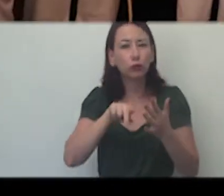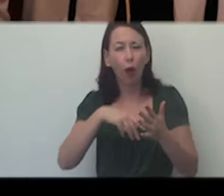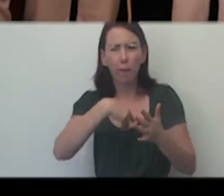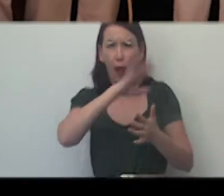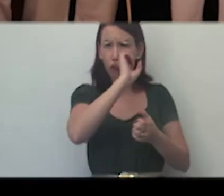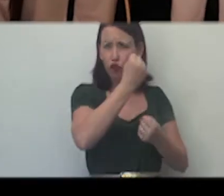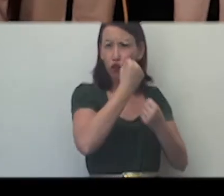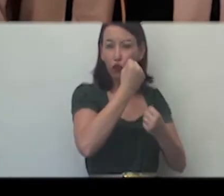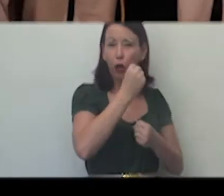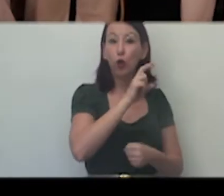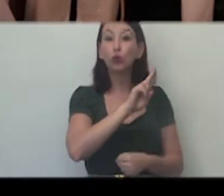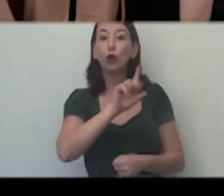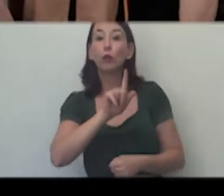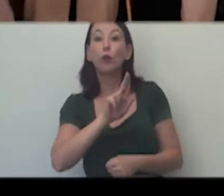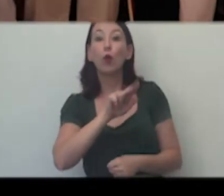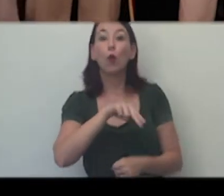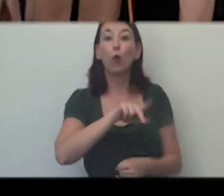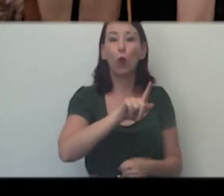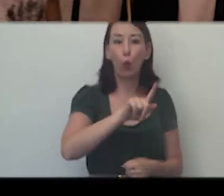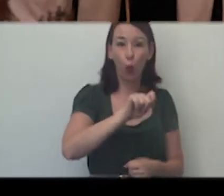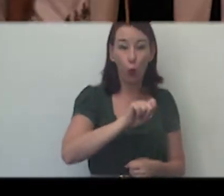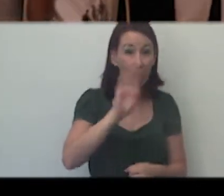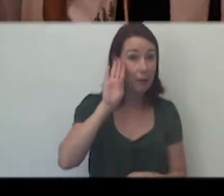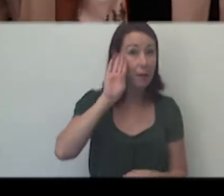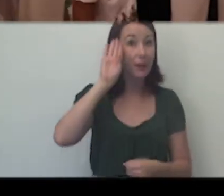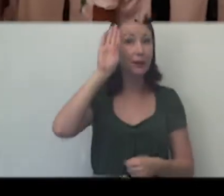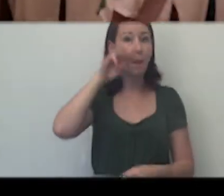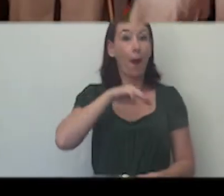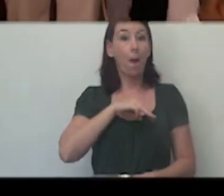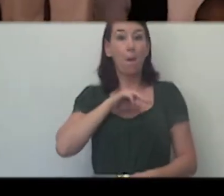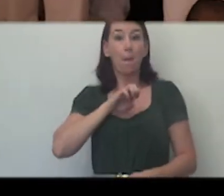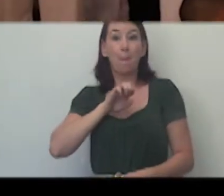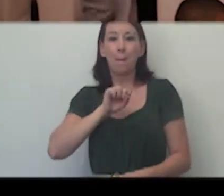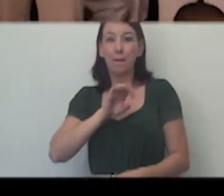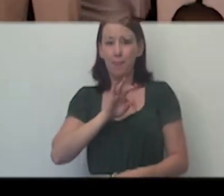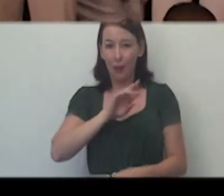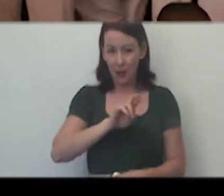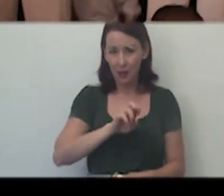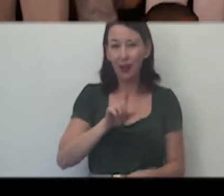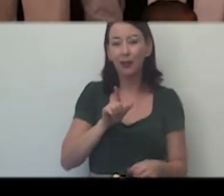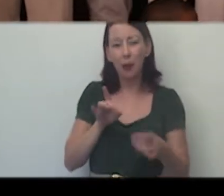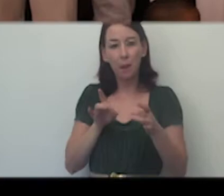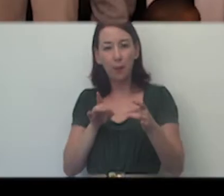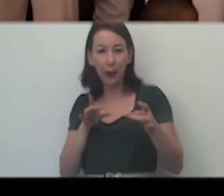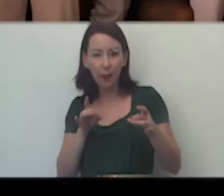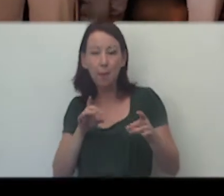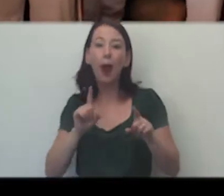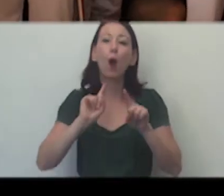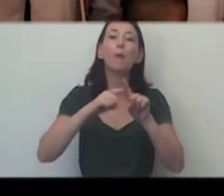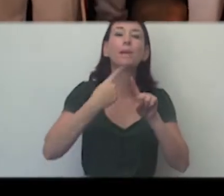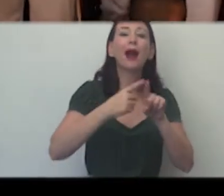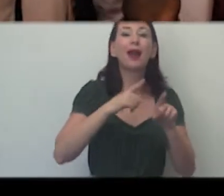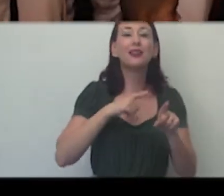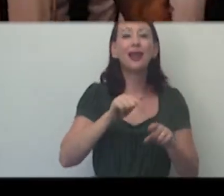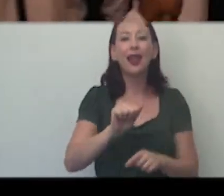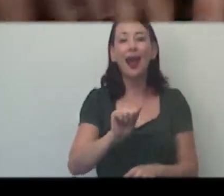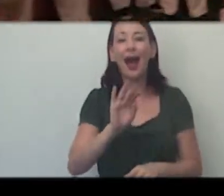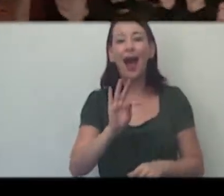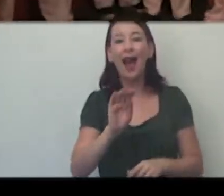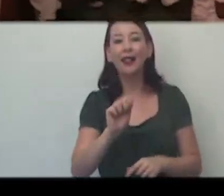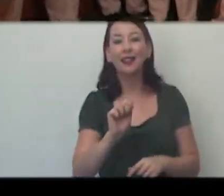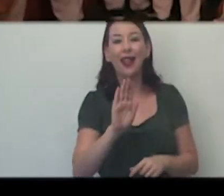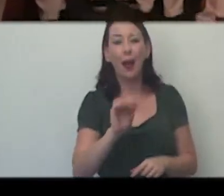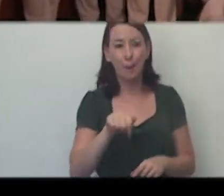é denominado gunga e é tocado pelo mestre. Além dos berimbaus, compõem o jogo o atabaque,